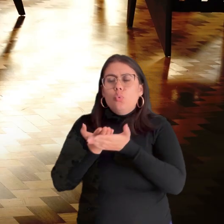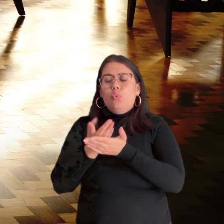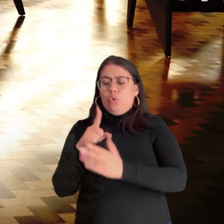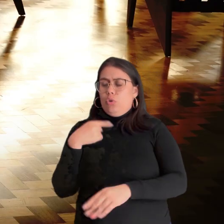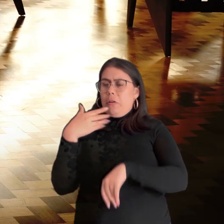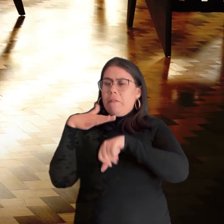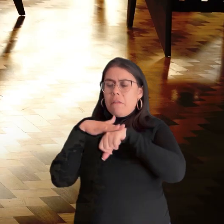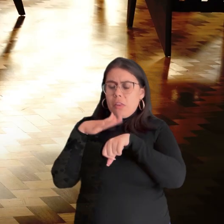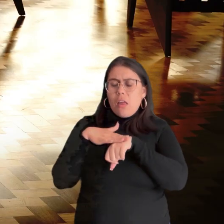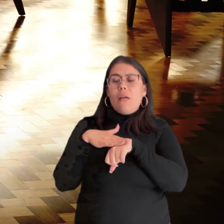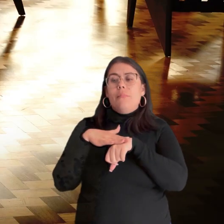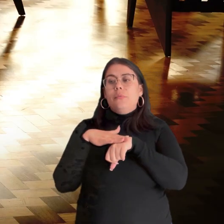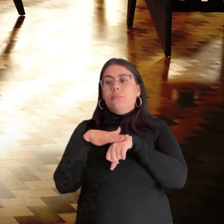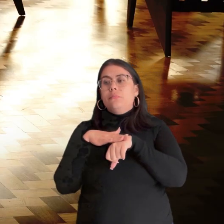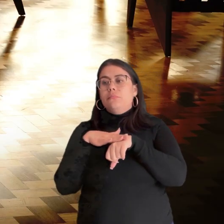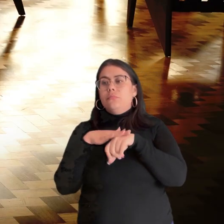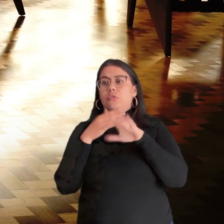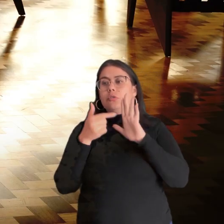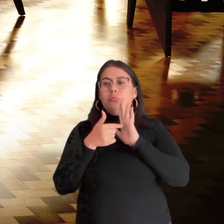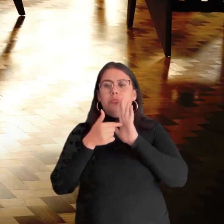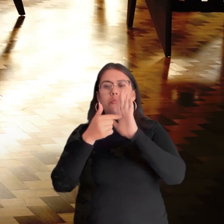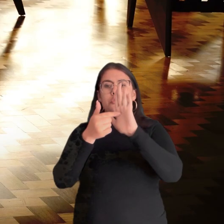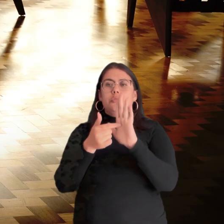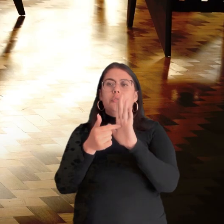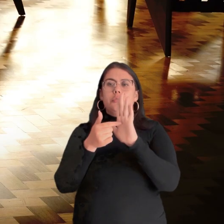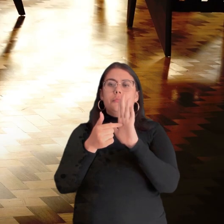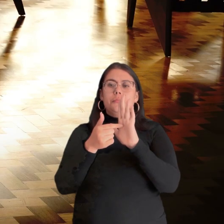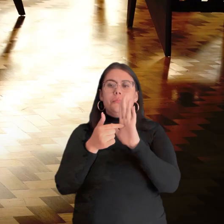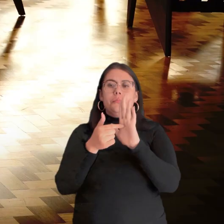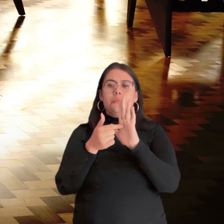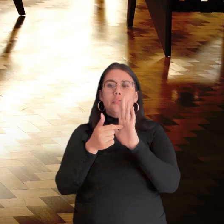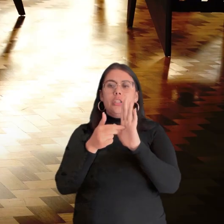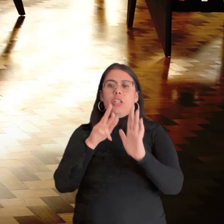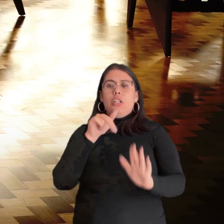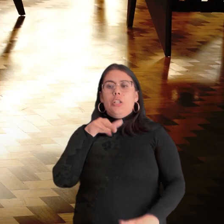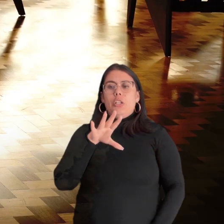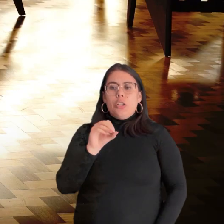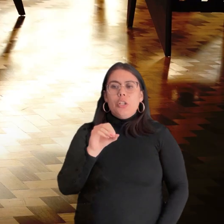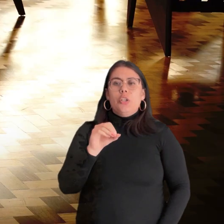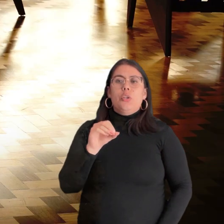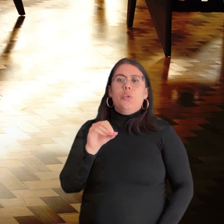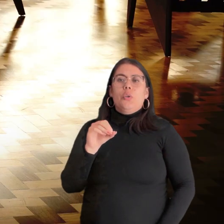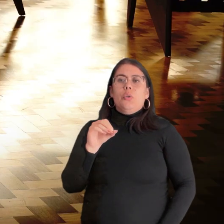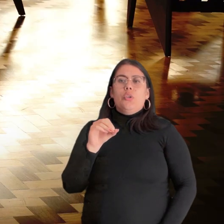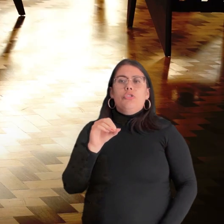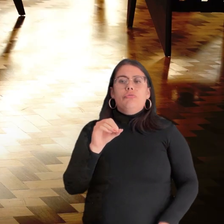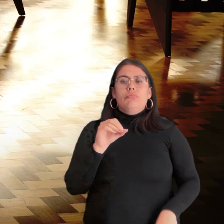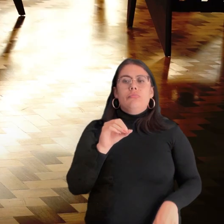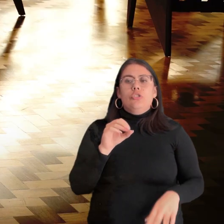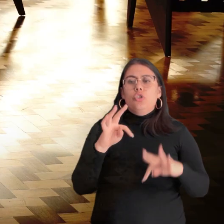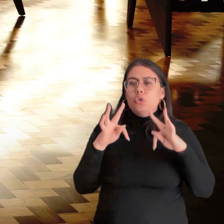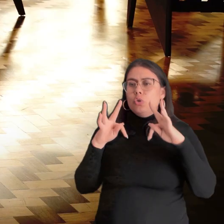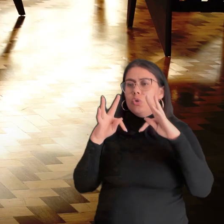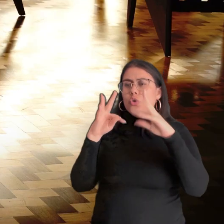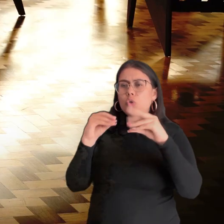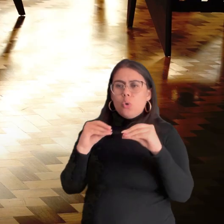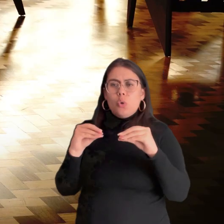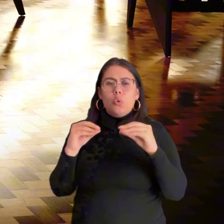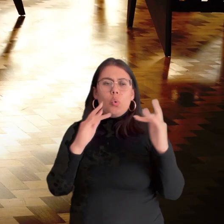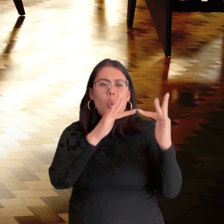tinha relacionamento com o Rebolo, com o Burle Marx. Então era uma coisa que,